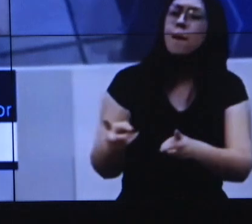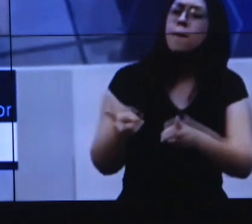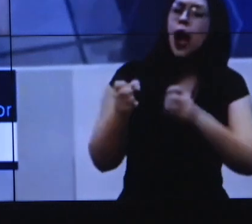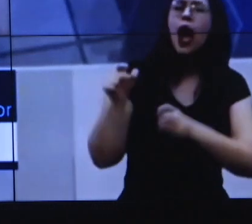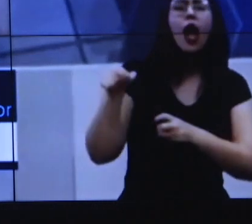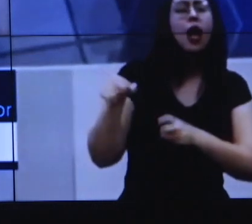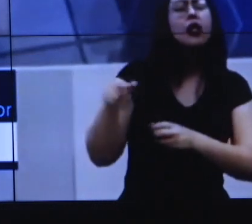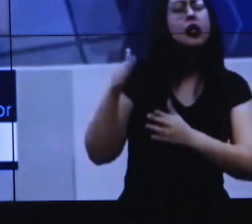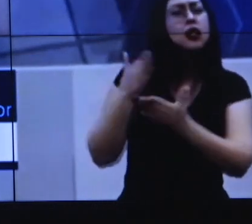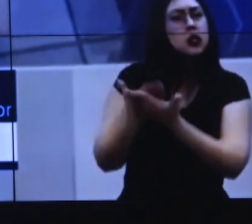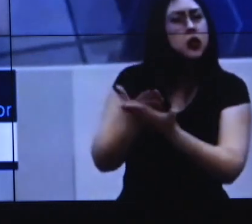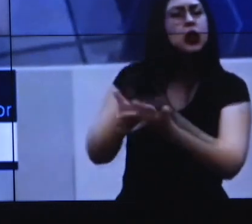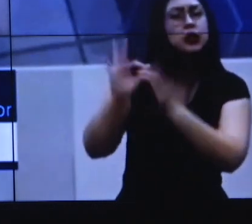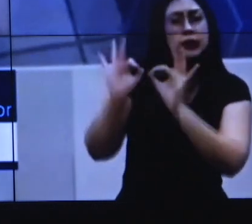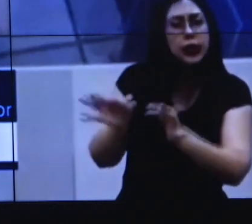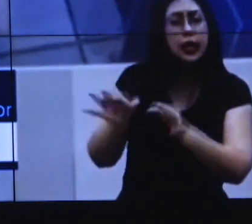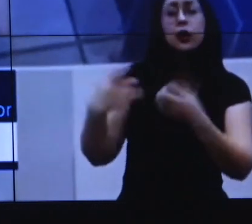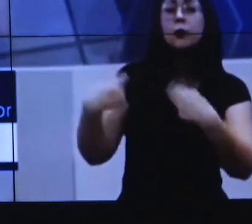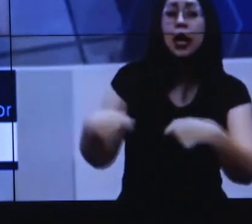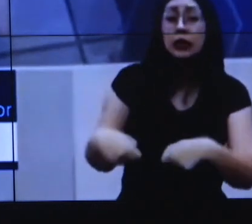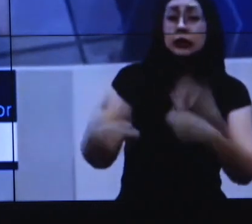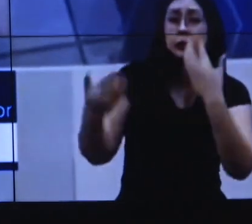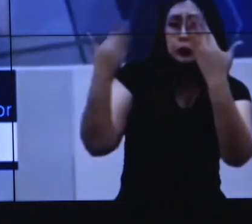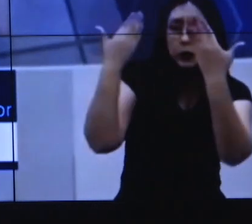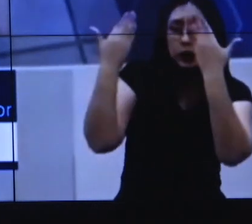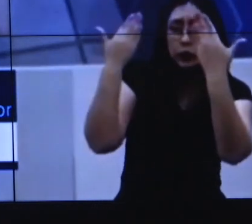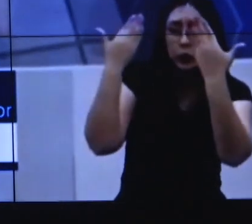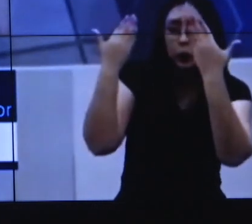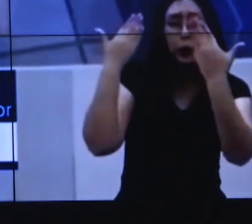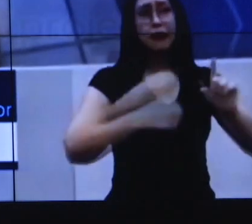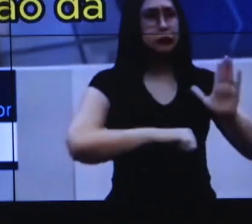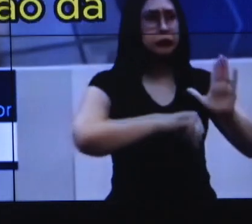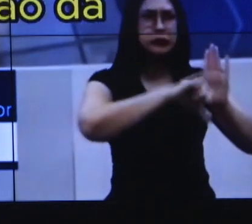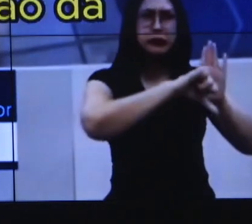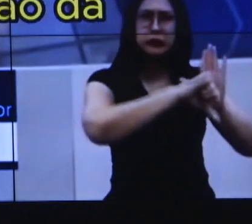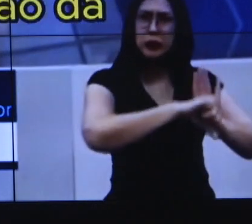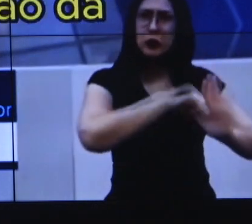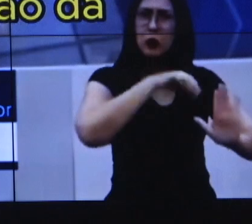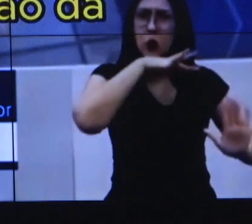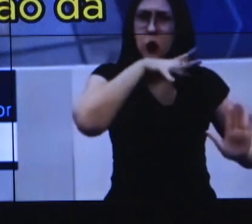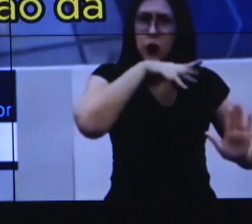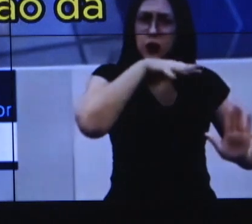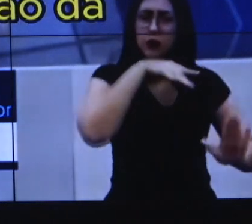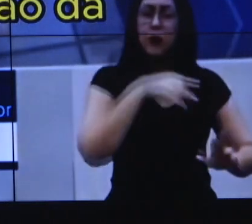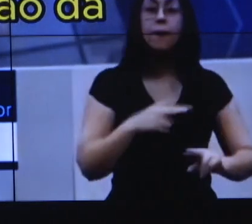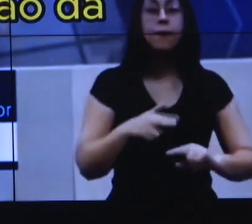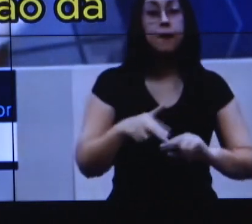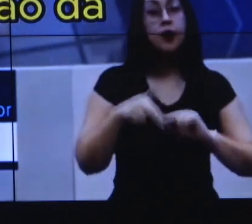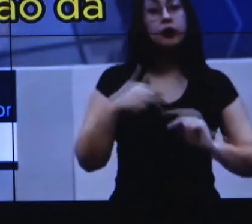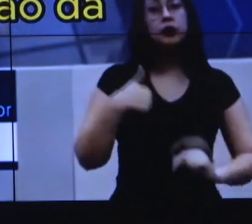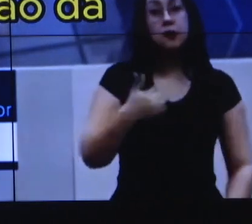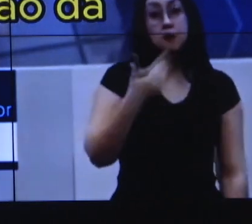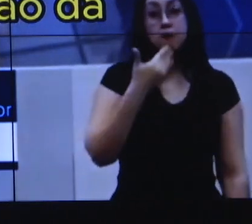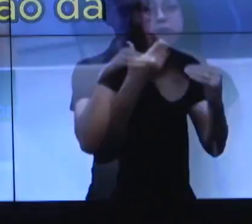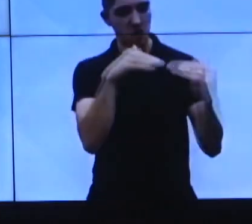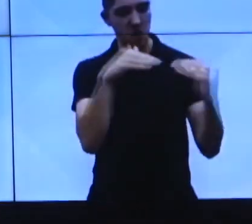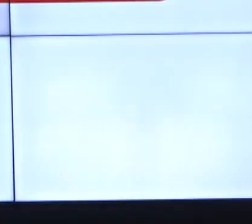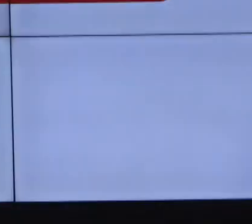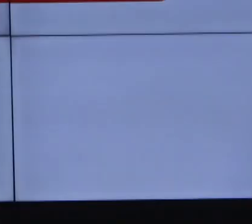de um psicólogo, ter essa conversa com os familiares. Por isso, peço aos colegas a aprovação da